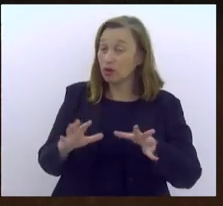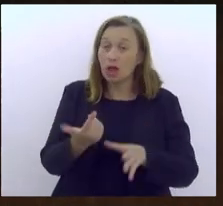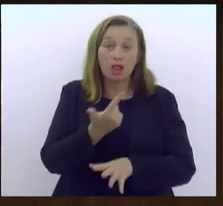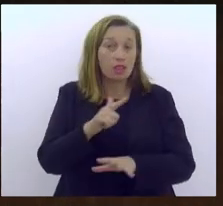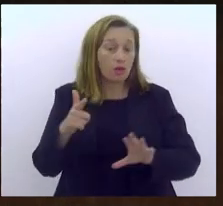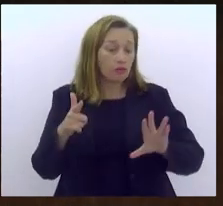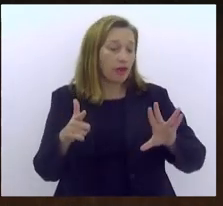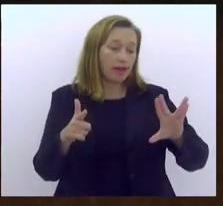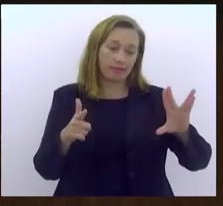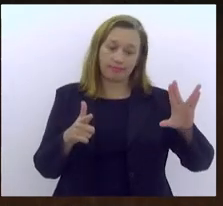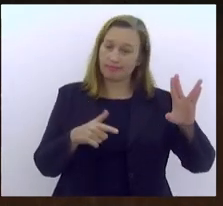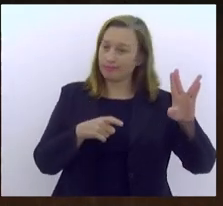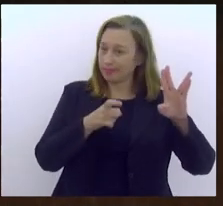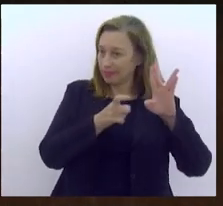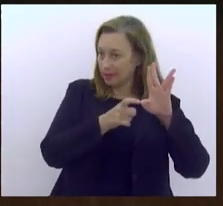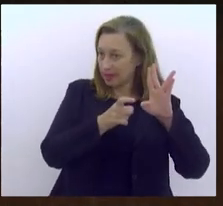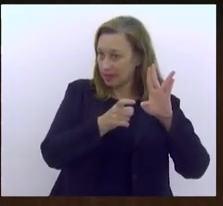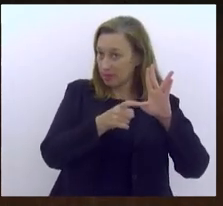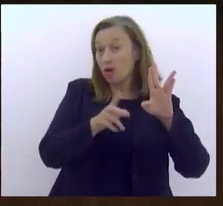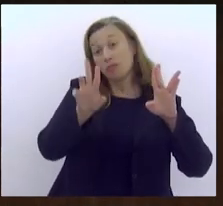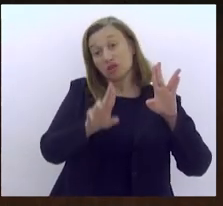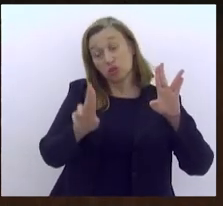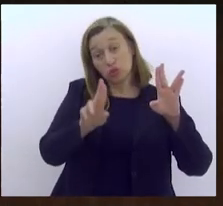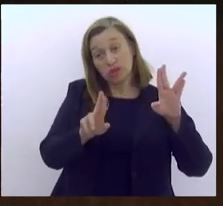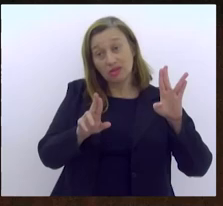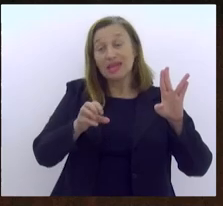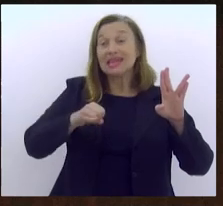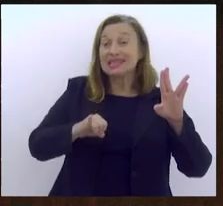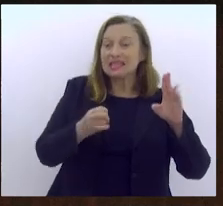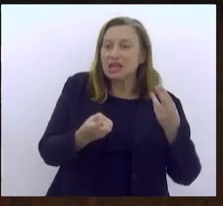canabidiol para ser tomado. Então,